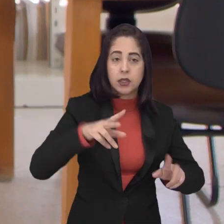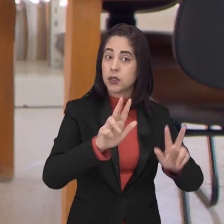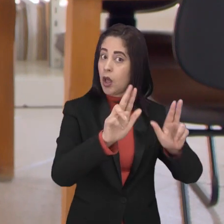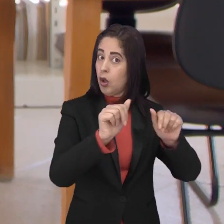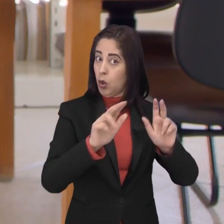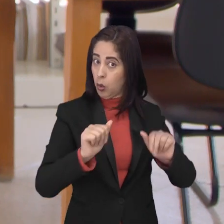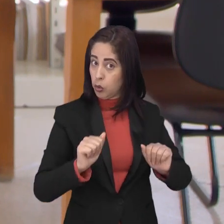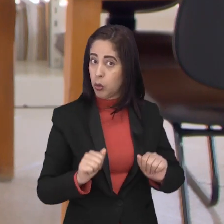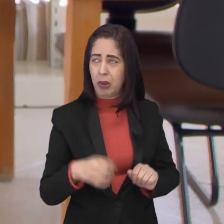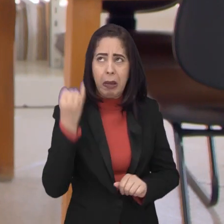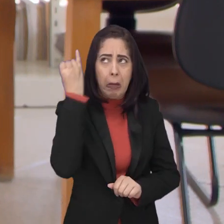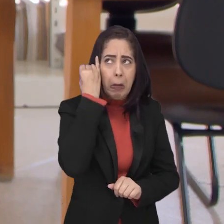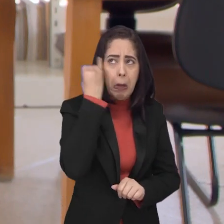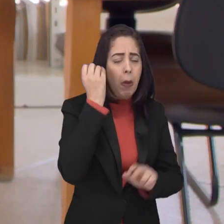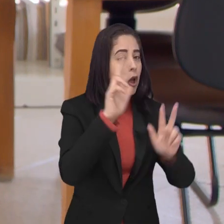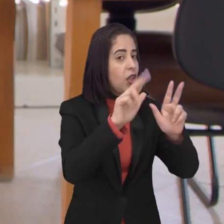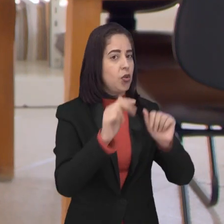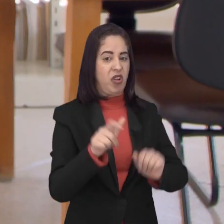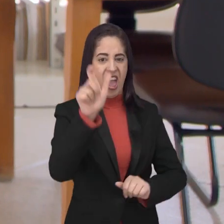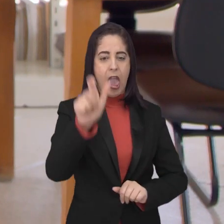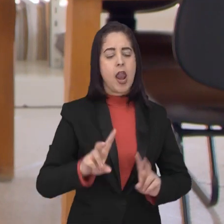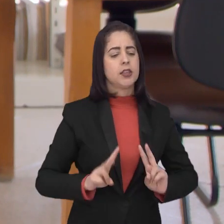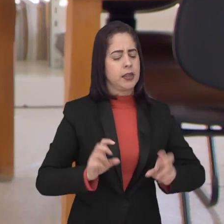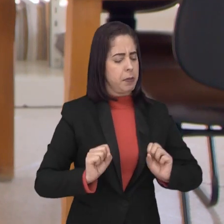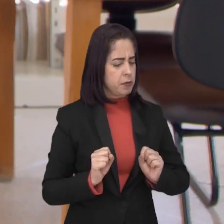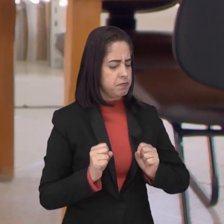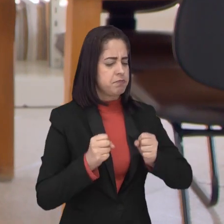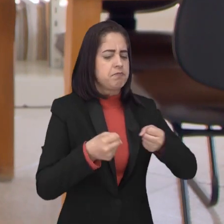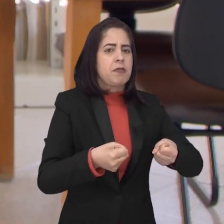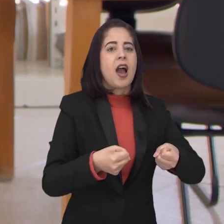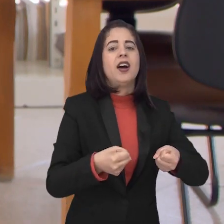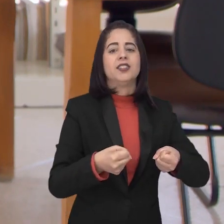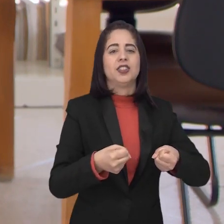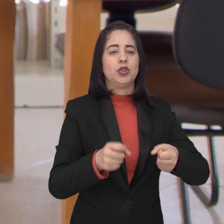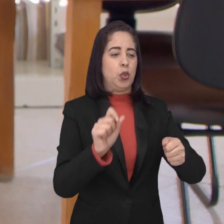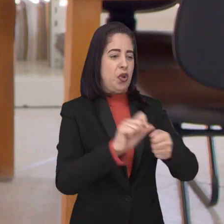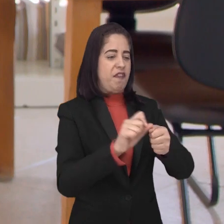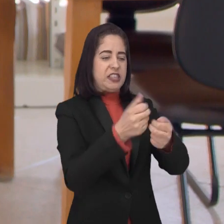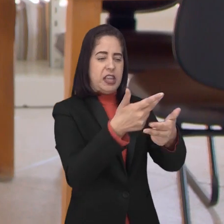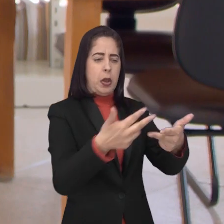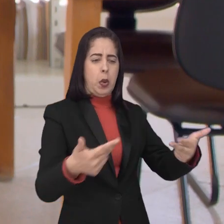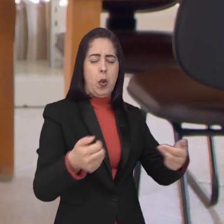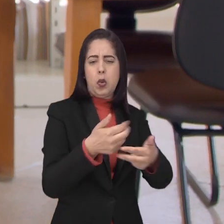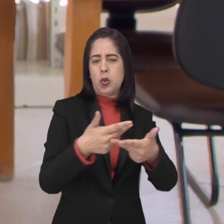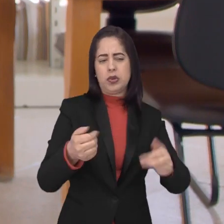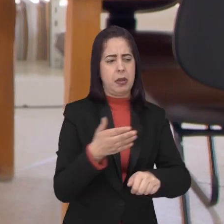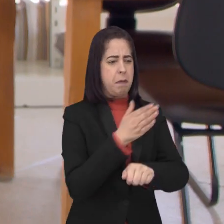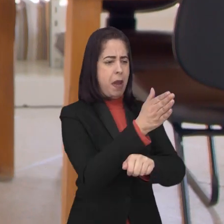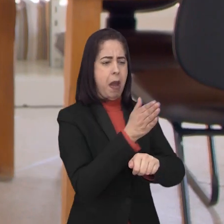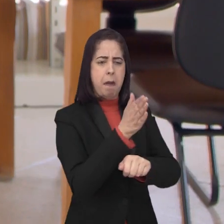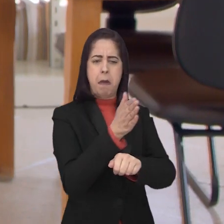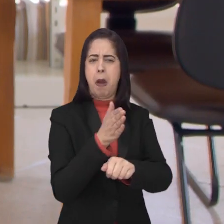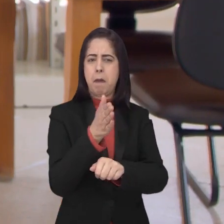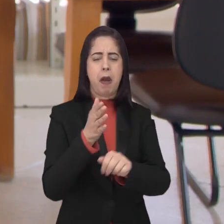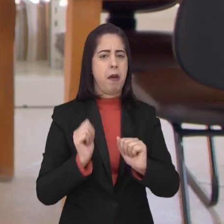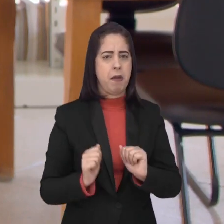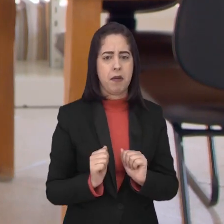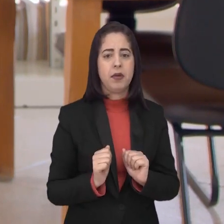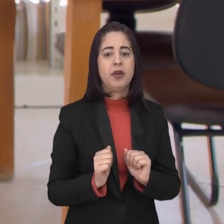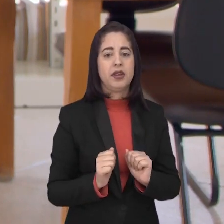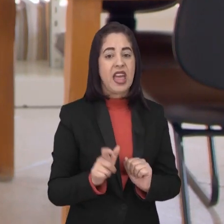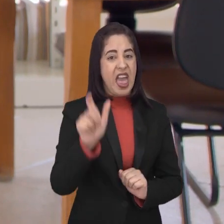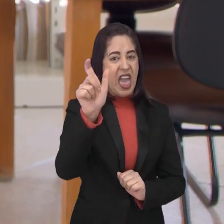nada, né? Ela estava sempre pronta para realizar as coisas, para procurar coisa para